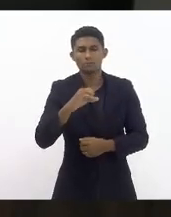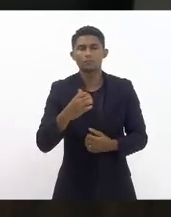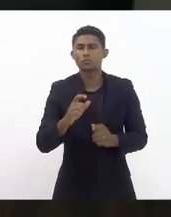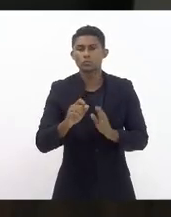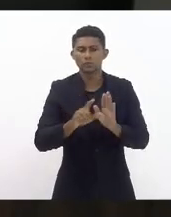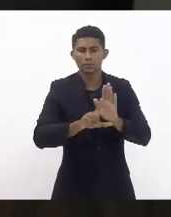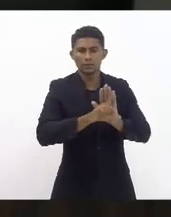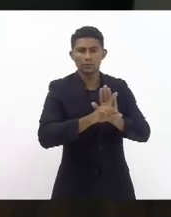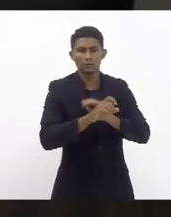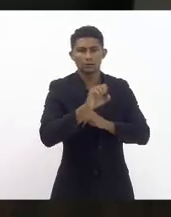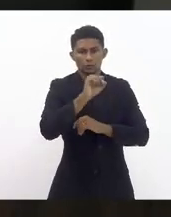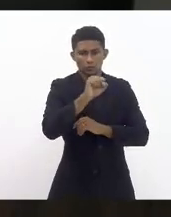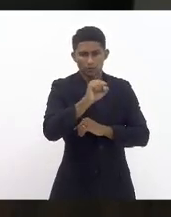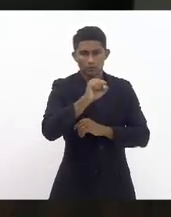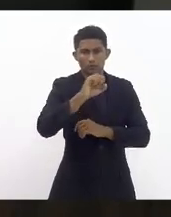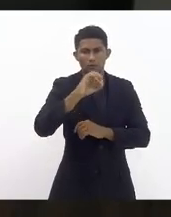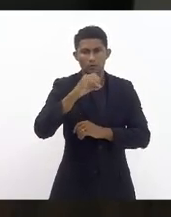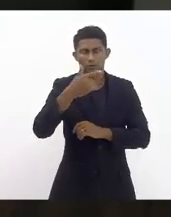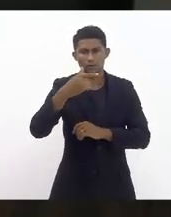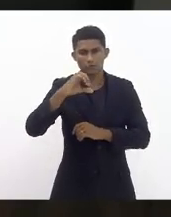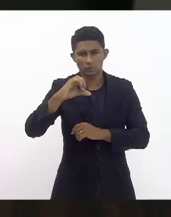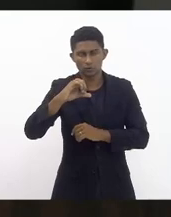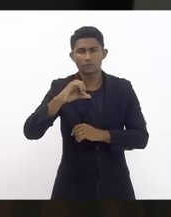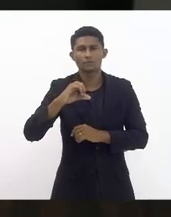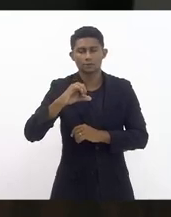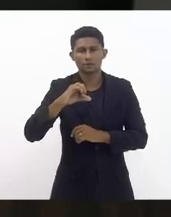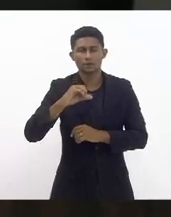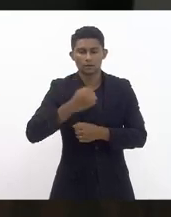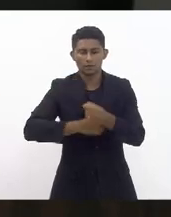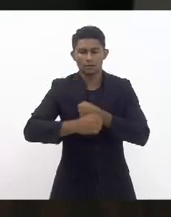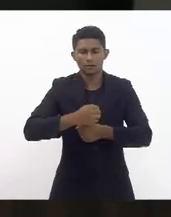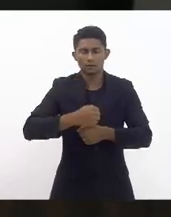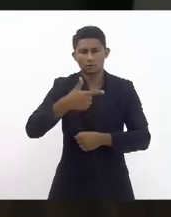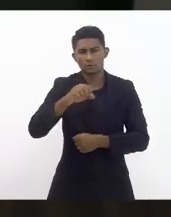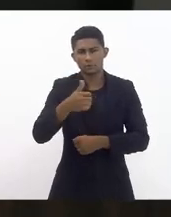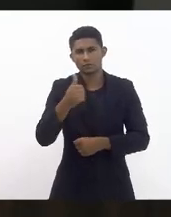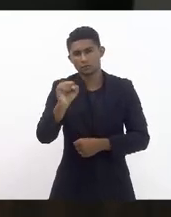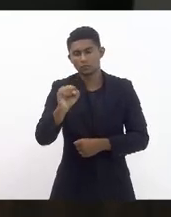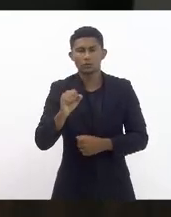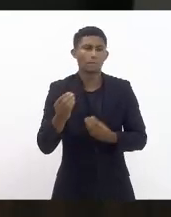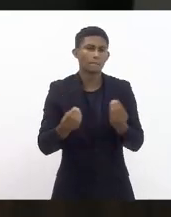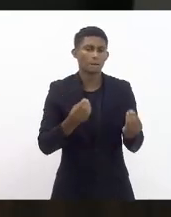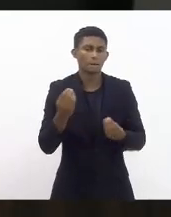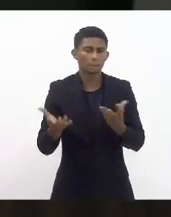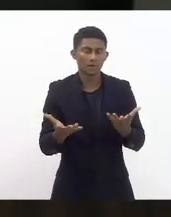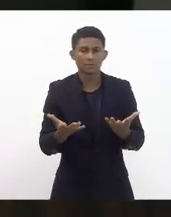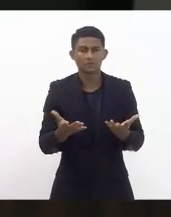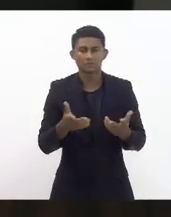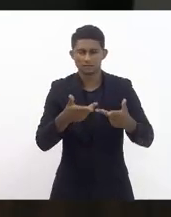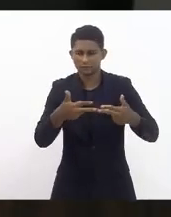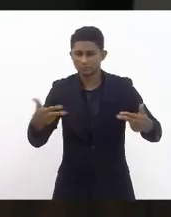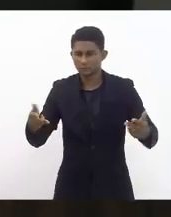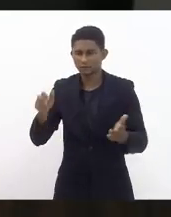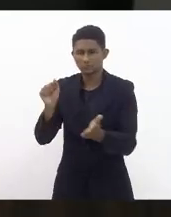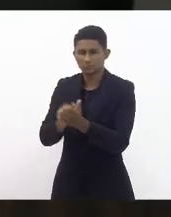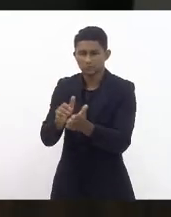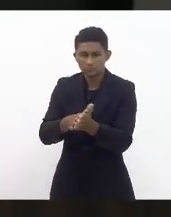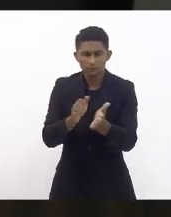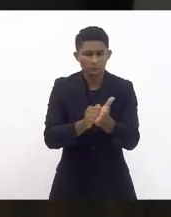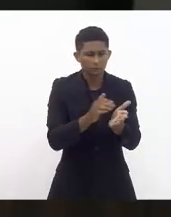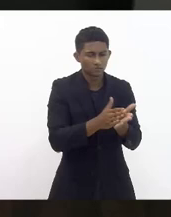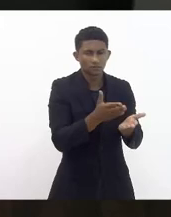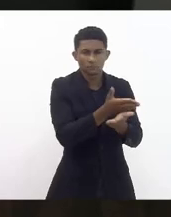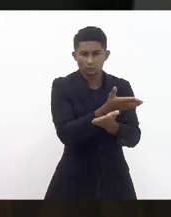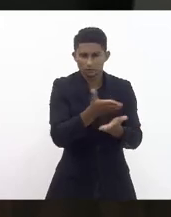Lei 8.029, de 29 de junho de 18, para dispor sobre as penalidades administrativas a quem praticar roubo ou